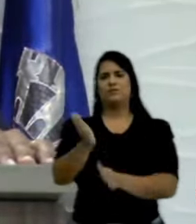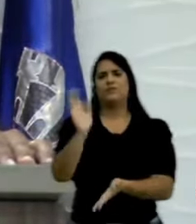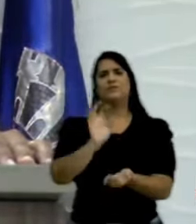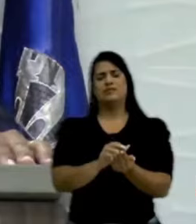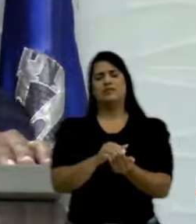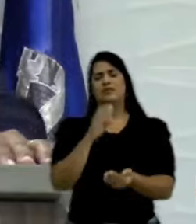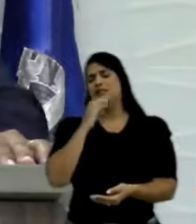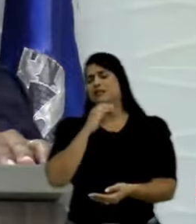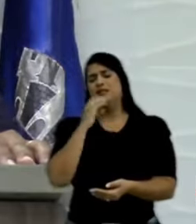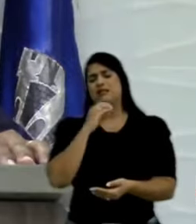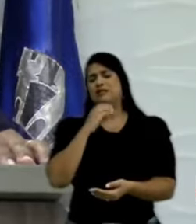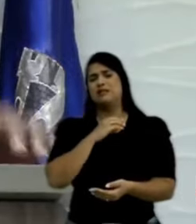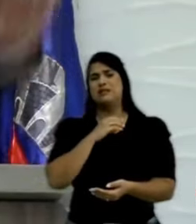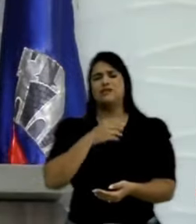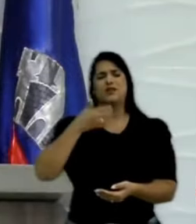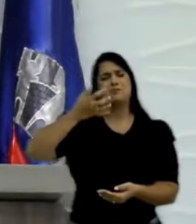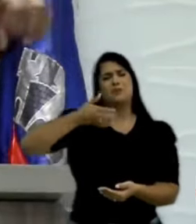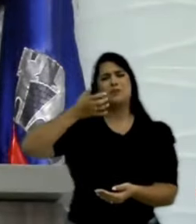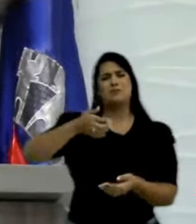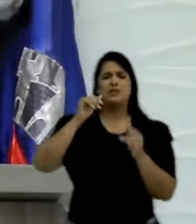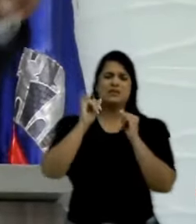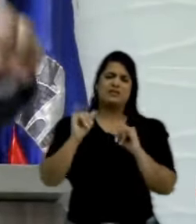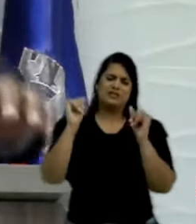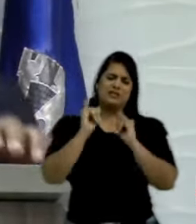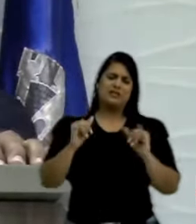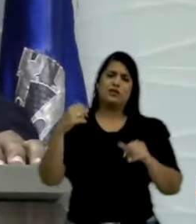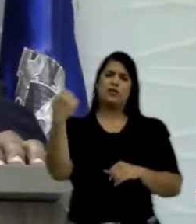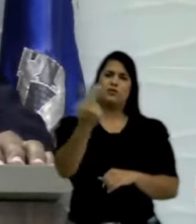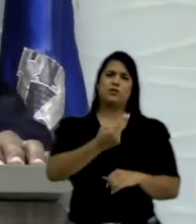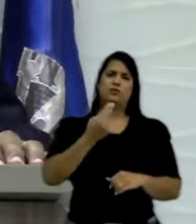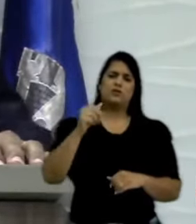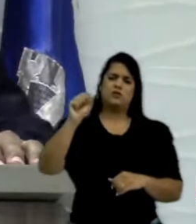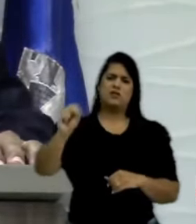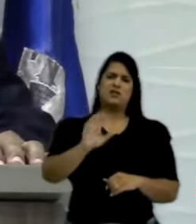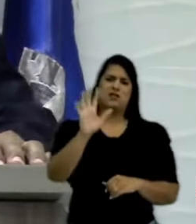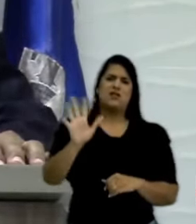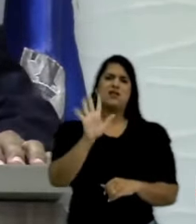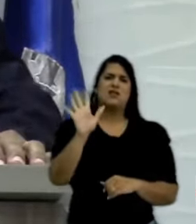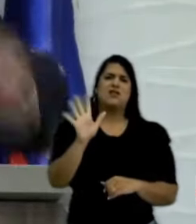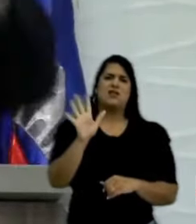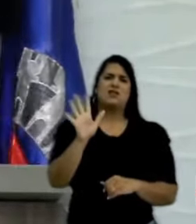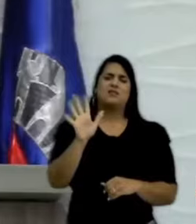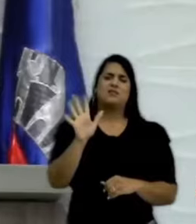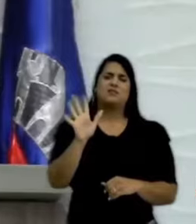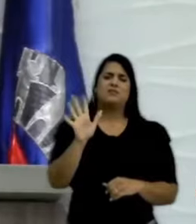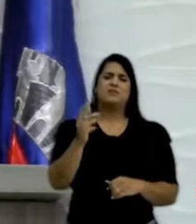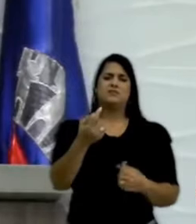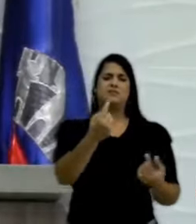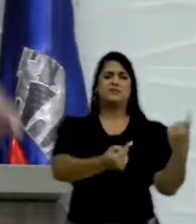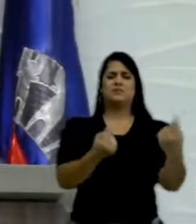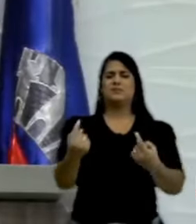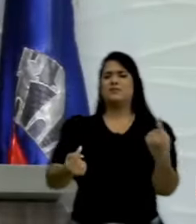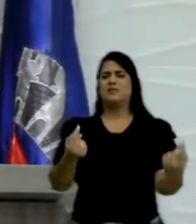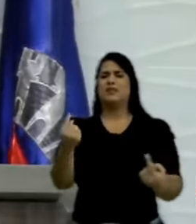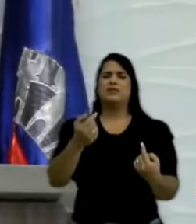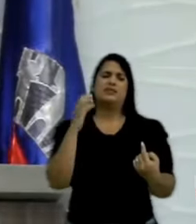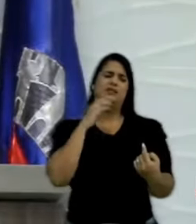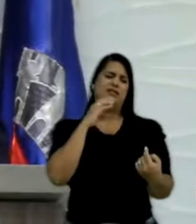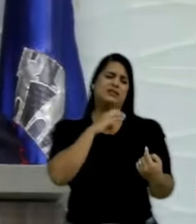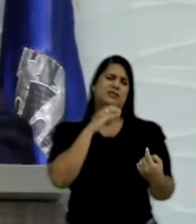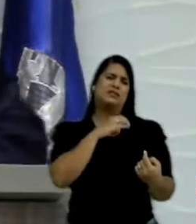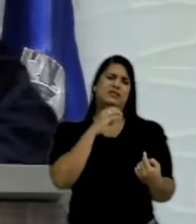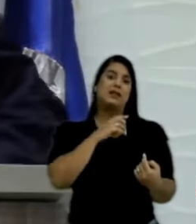calor que estava lá. No meu discurso eu disse. Nós somos do Agreste. Lá, colega Pachequim. cada um estava derramando suor. E lá